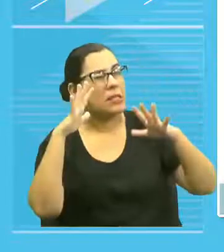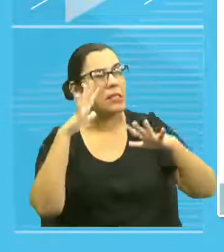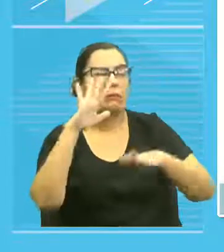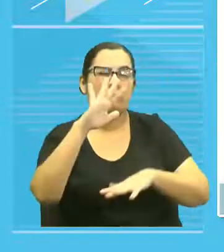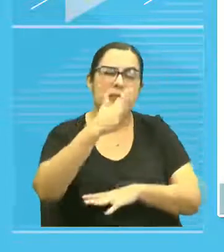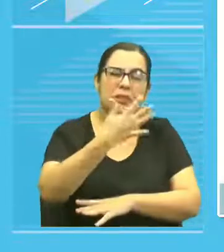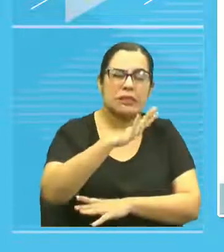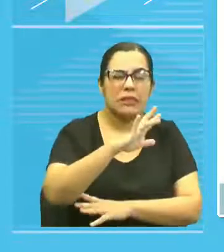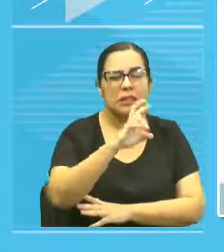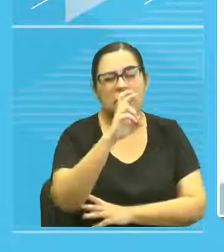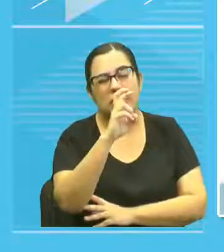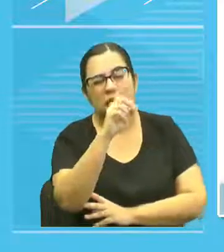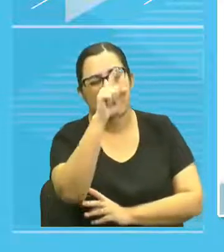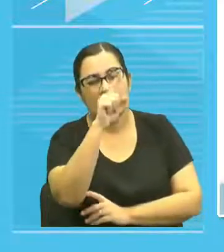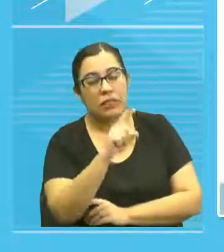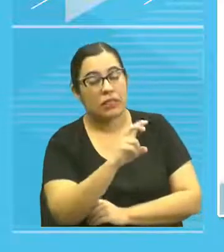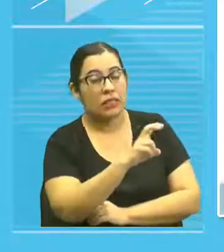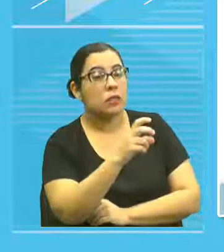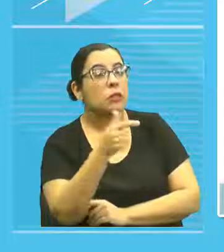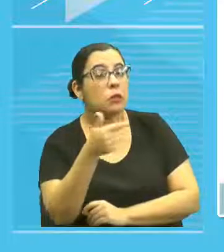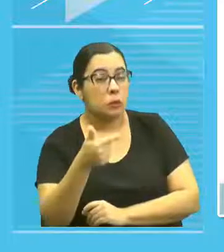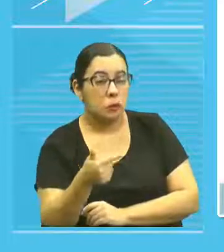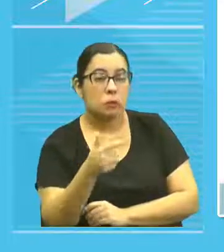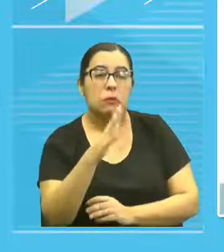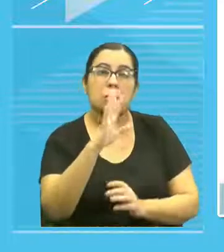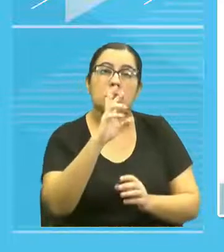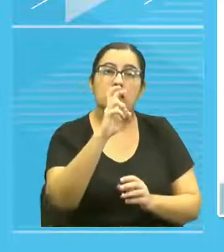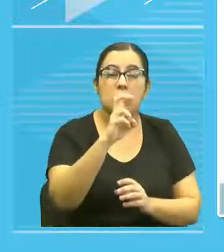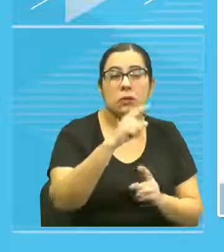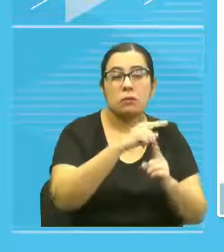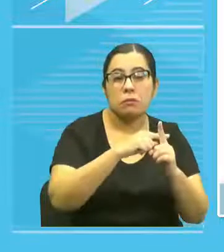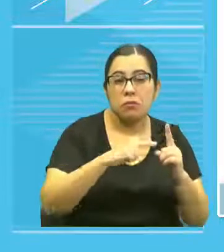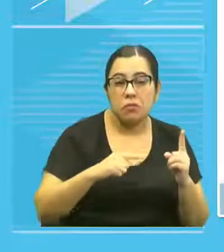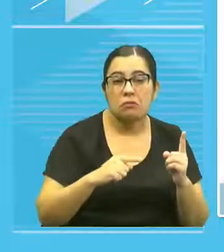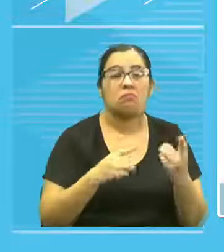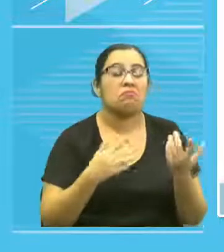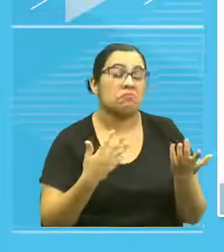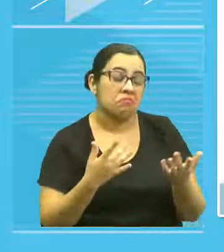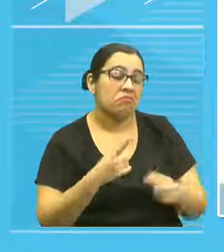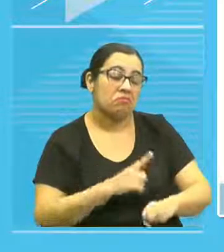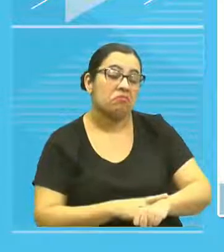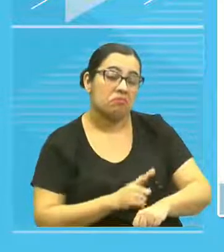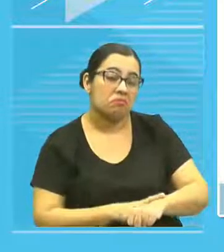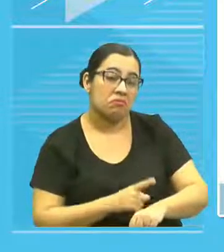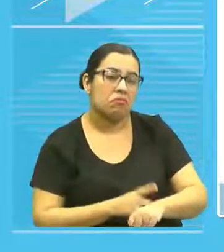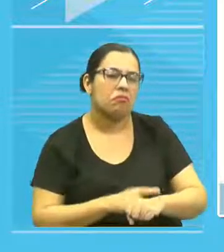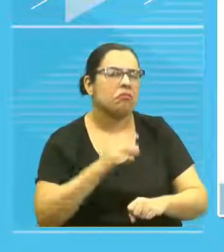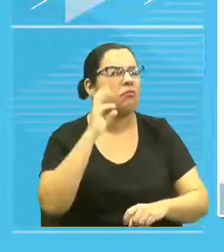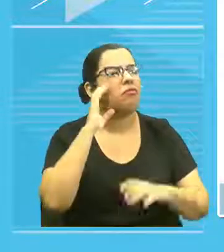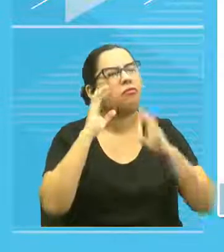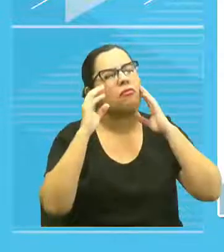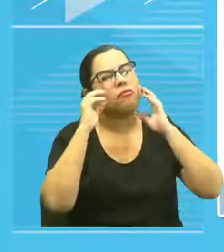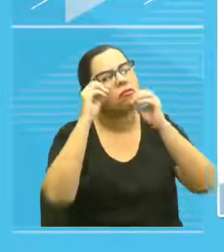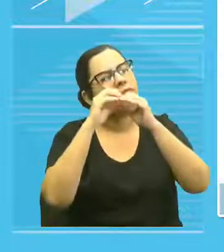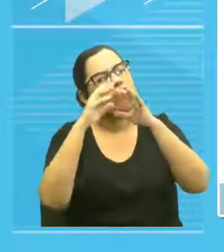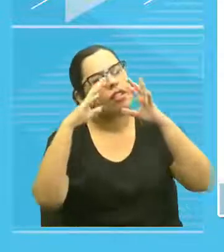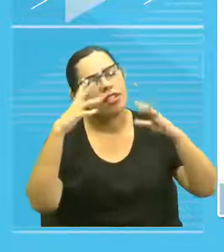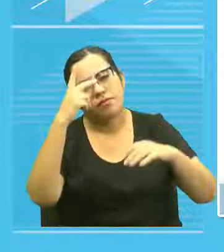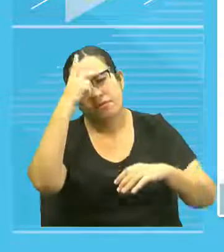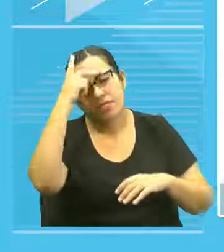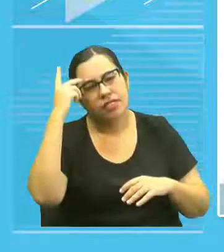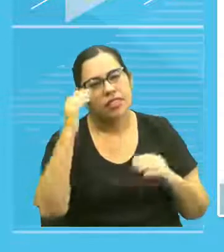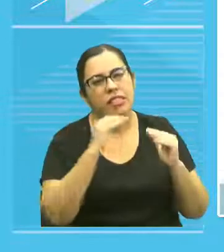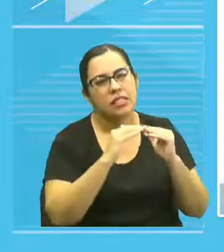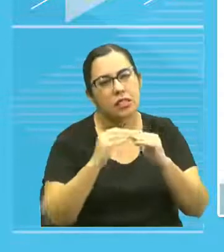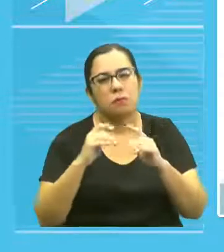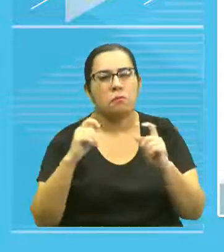das 5:52 5:30 que a hora que nós estamos aqui eu imaginava que os habitantes daquela